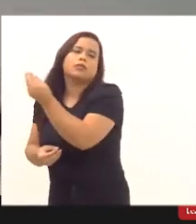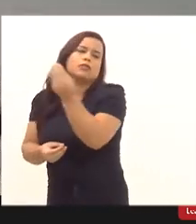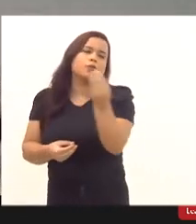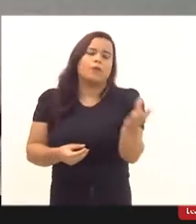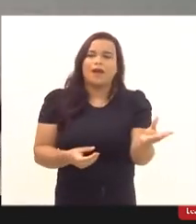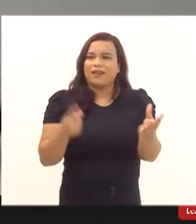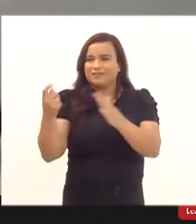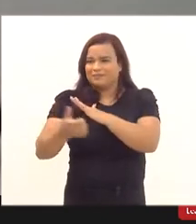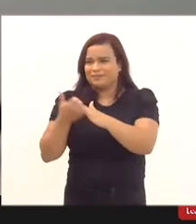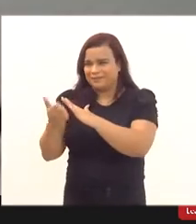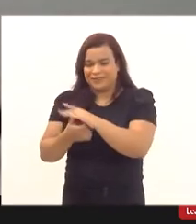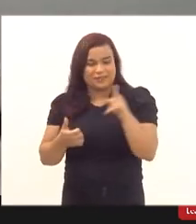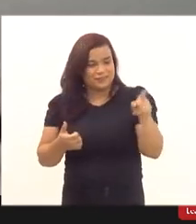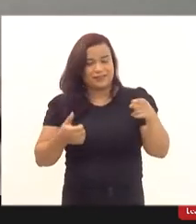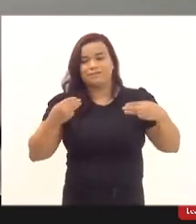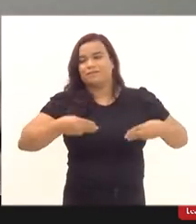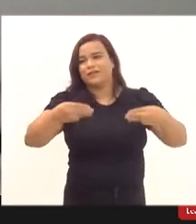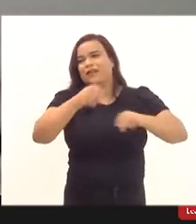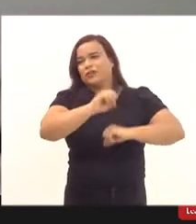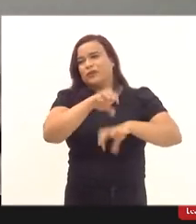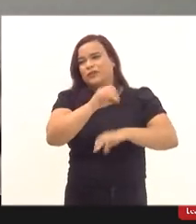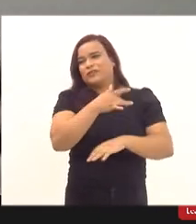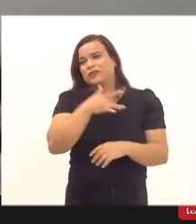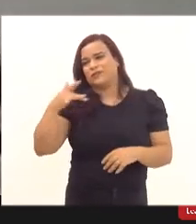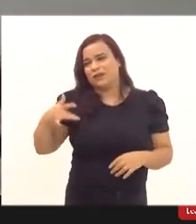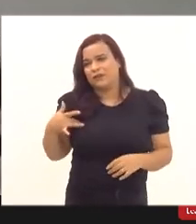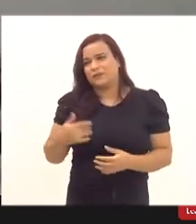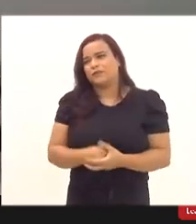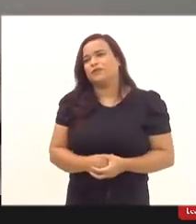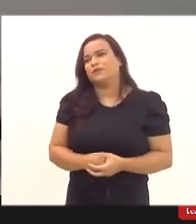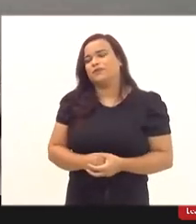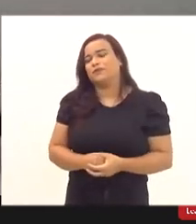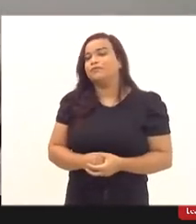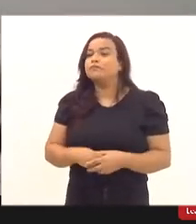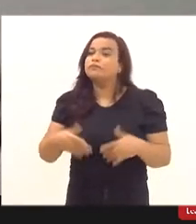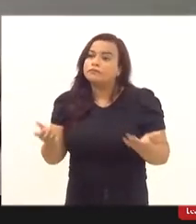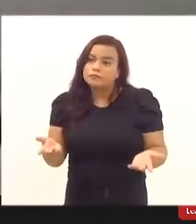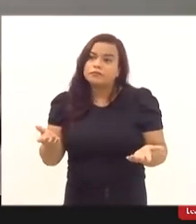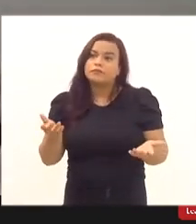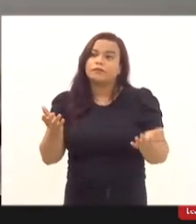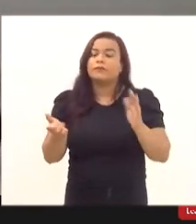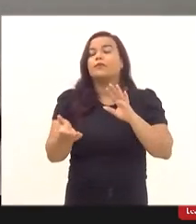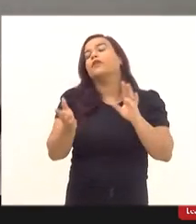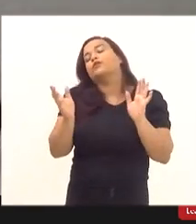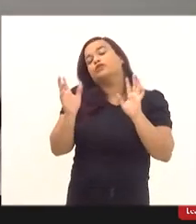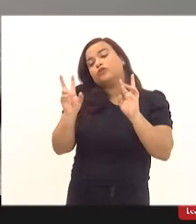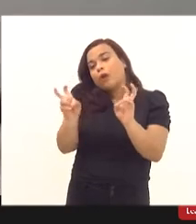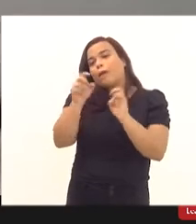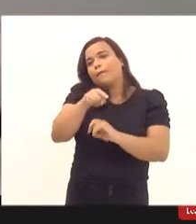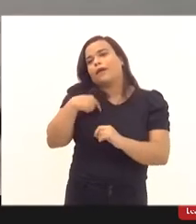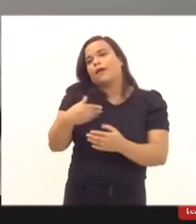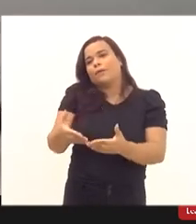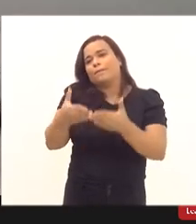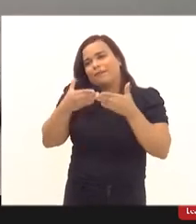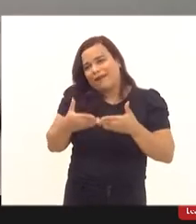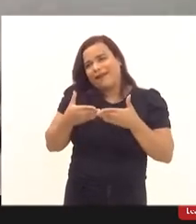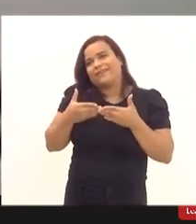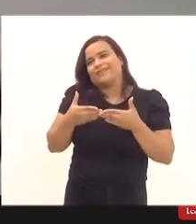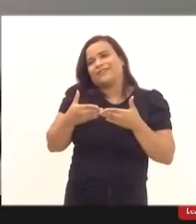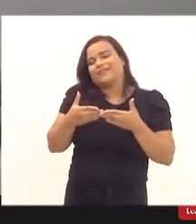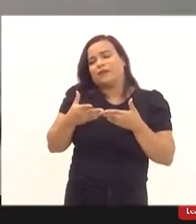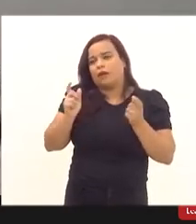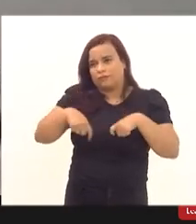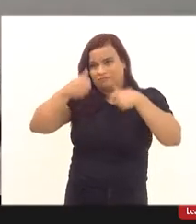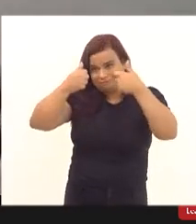Educação e saúde na gestão de Gustavo Capanema e até a propósito disso eu peço licença para ler Um textinho do